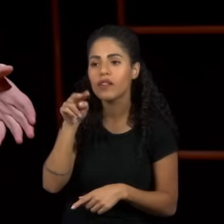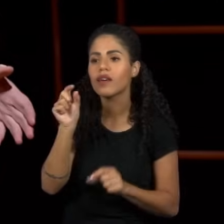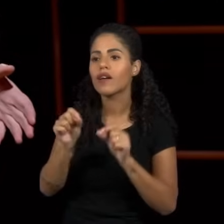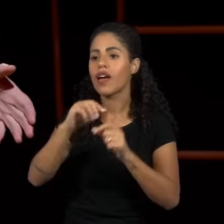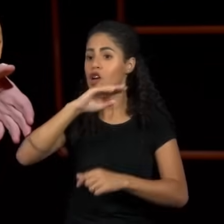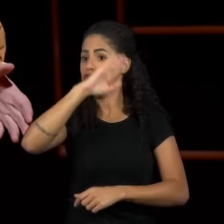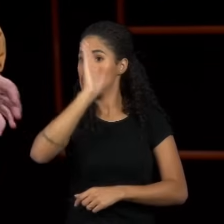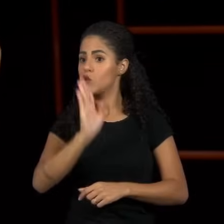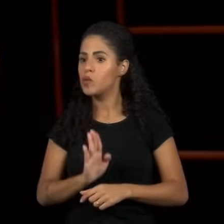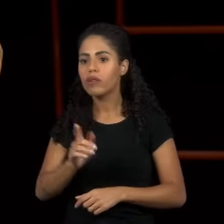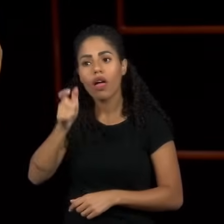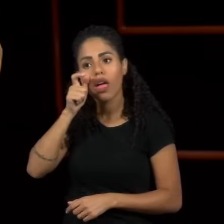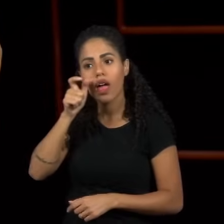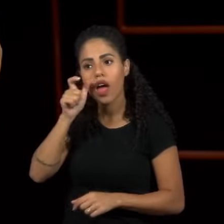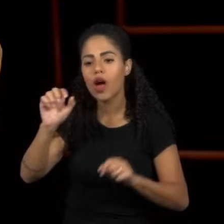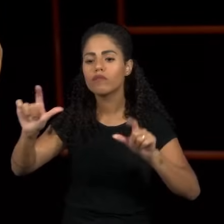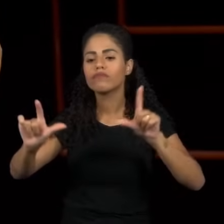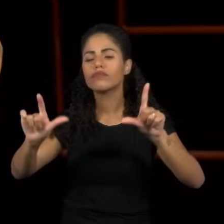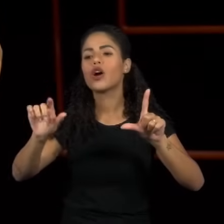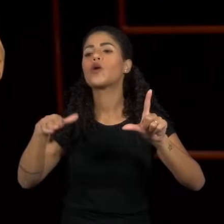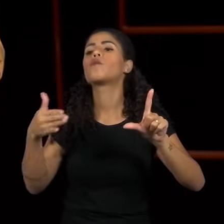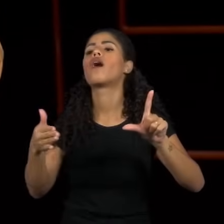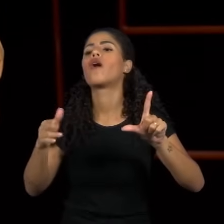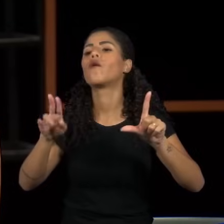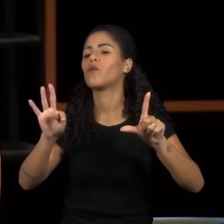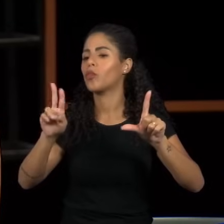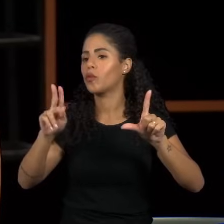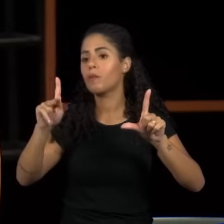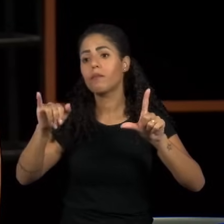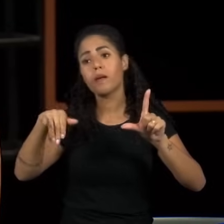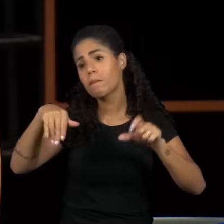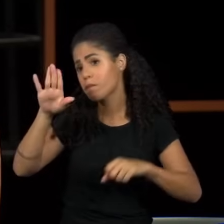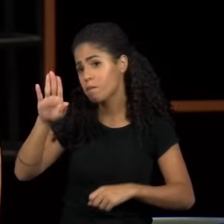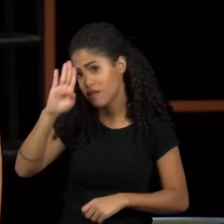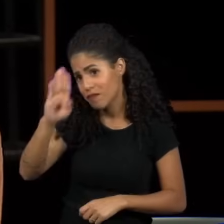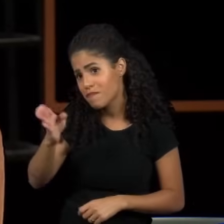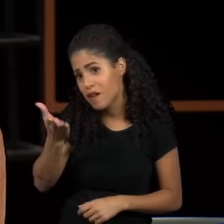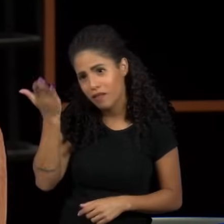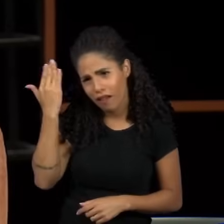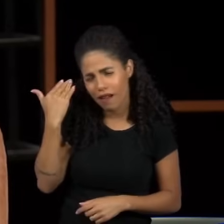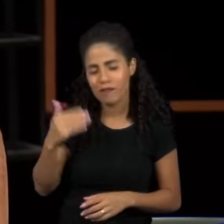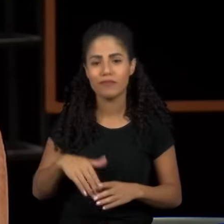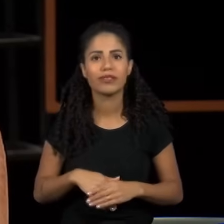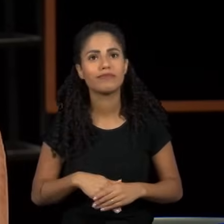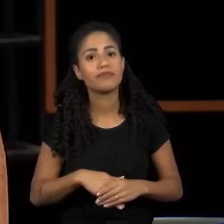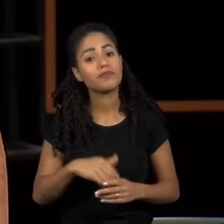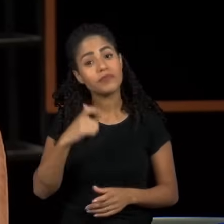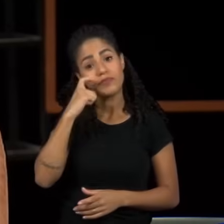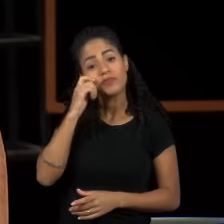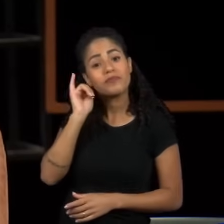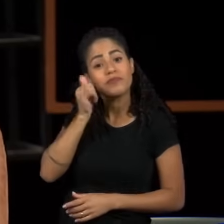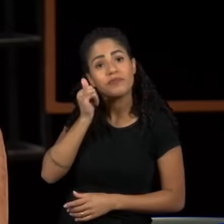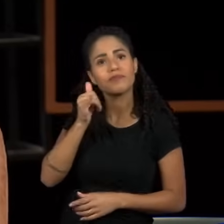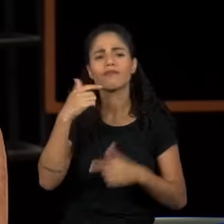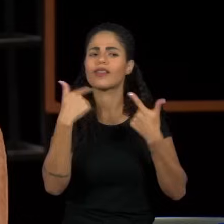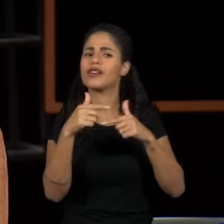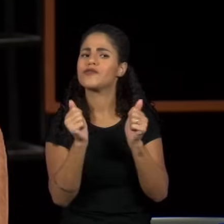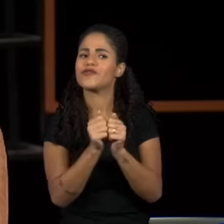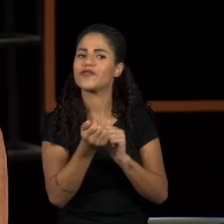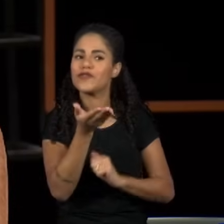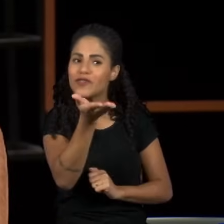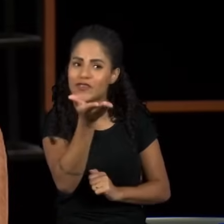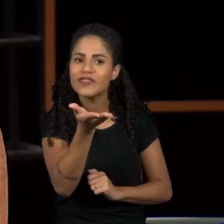Brasil inteiro assistiam era a TV Tupi. Uhum. Temos mais um depoimento para você, de alguém que trabalhou com você nas telinhas,